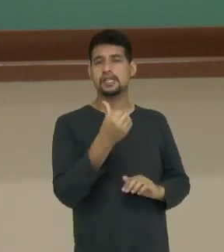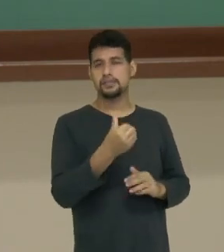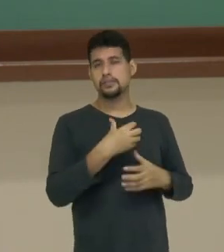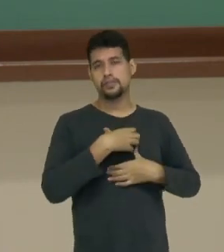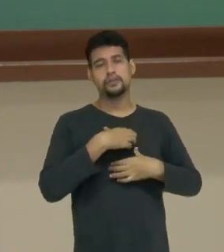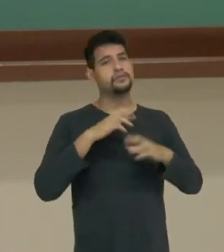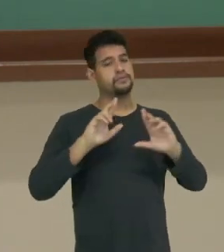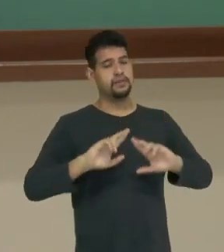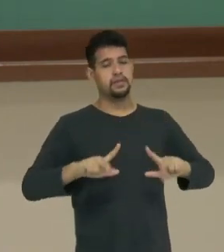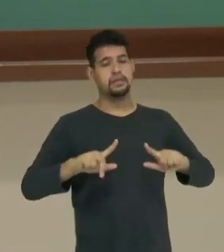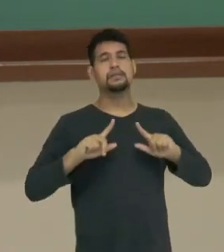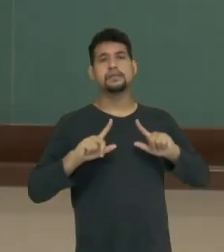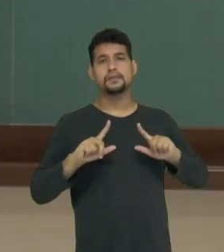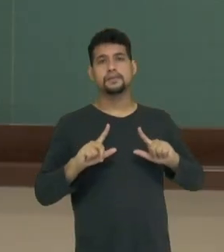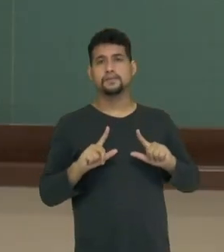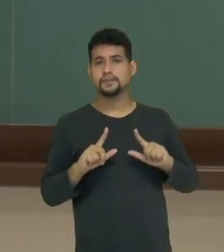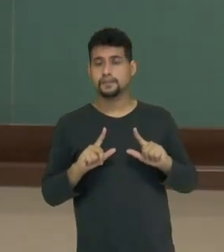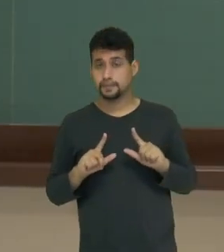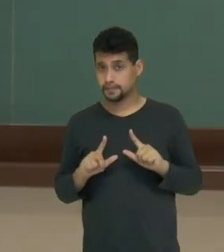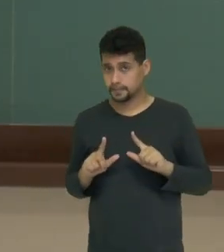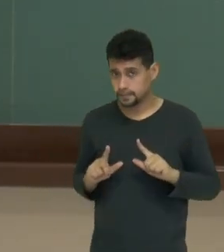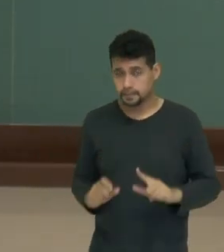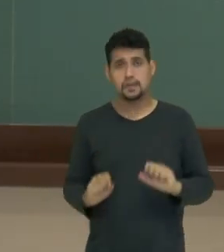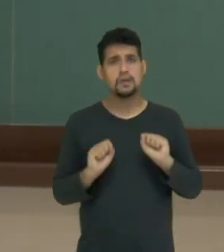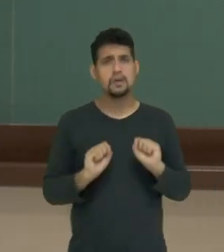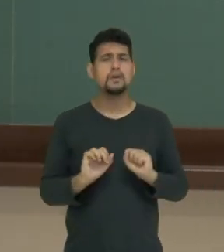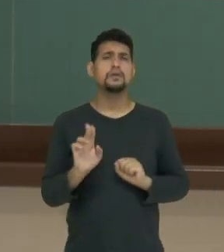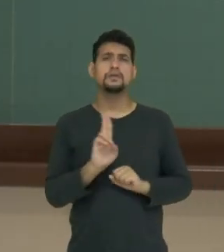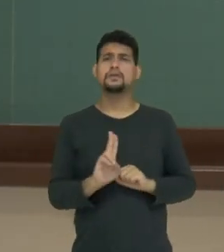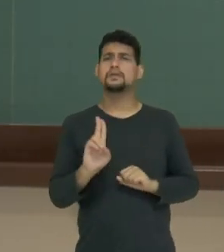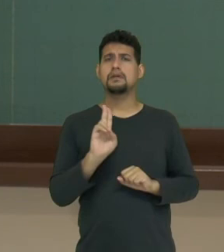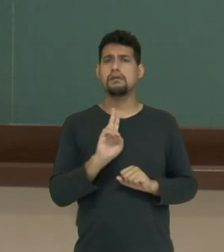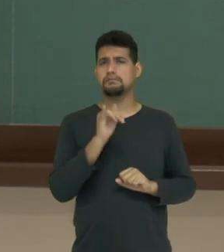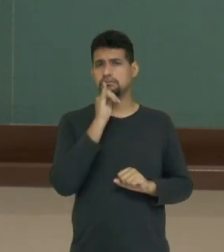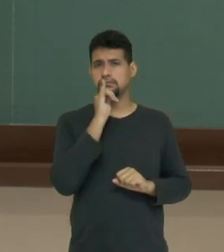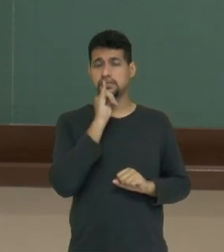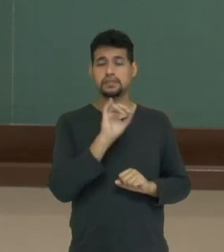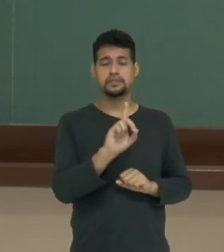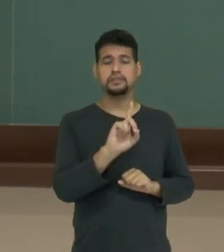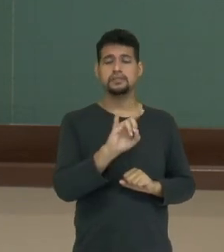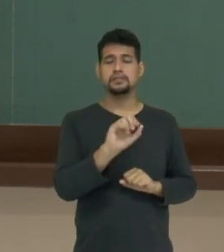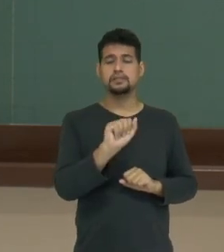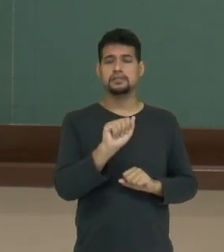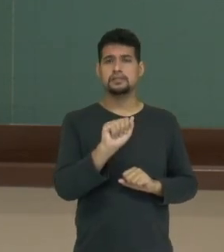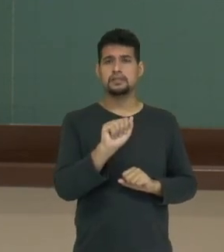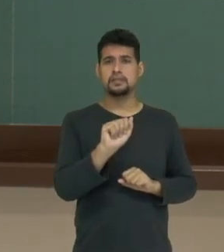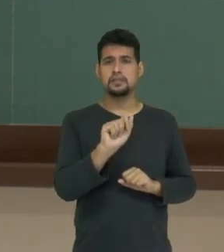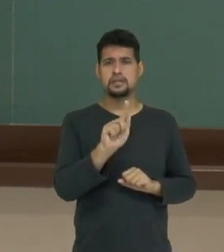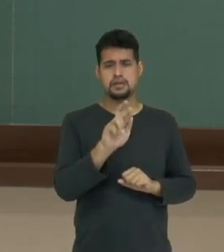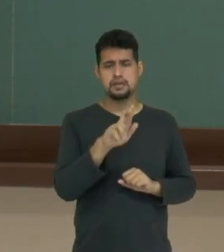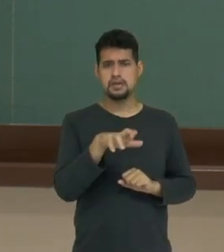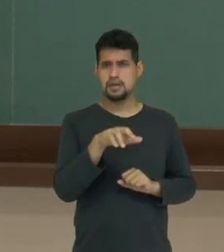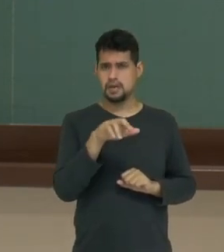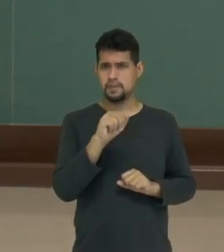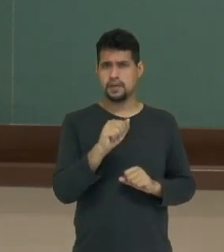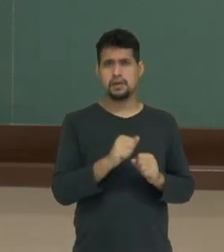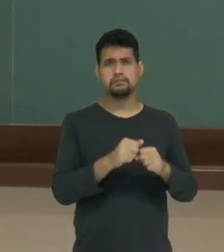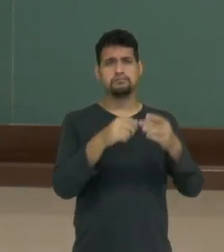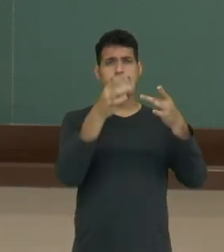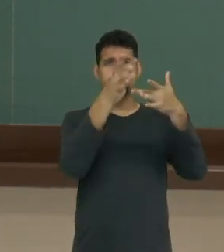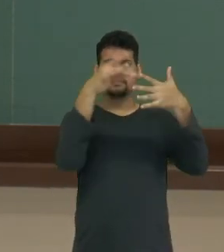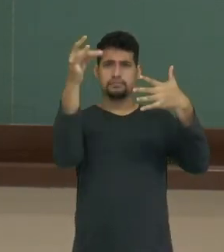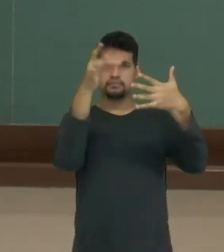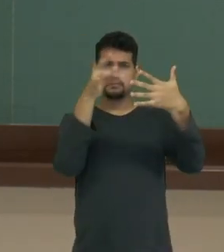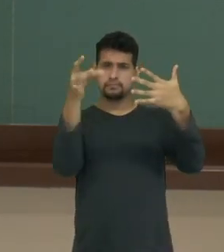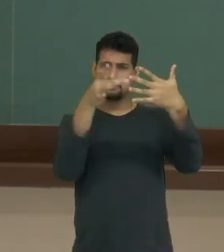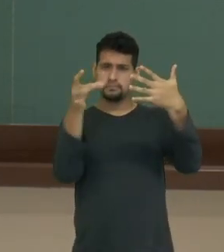possibilidades. Então, eu posso tanto colocar no diagrama de árvore, quanto, usando o princípio